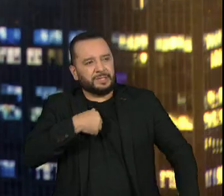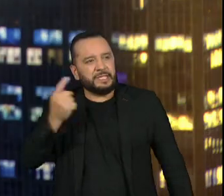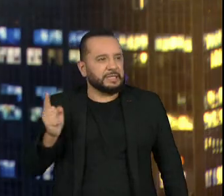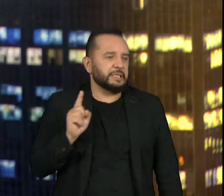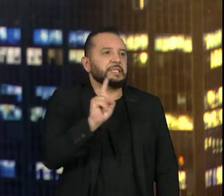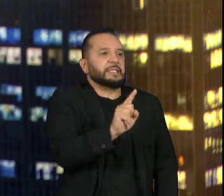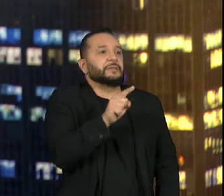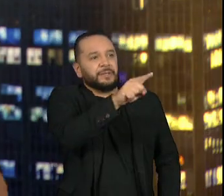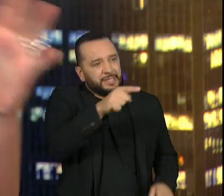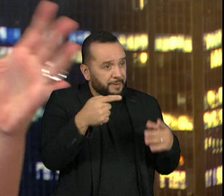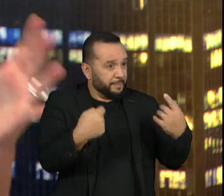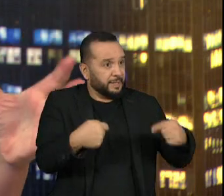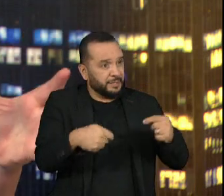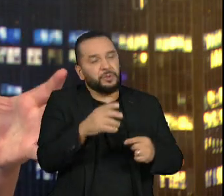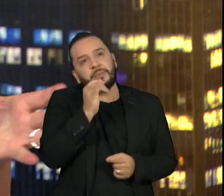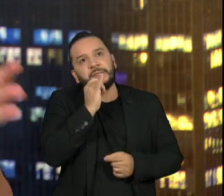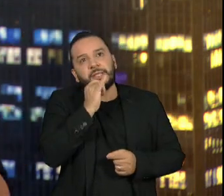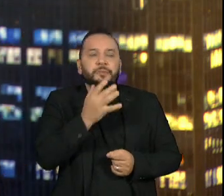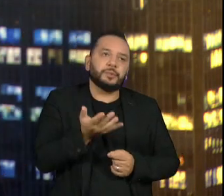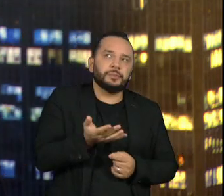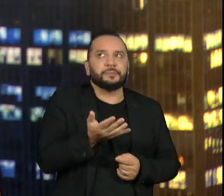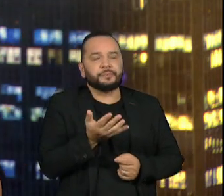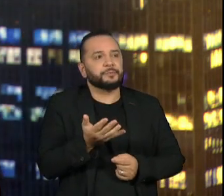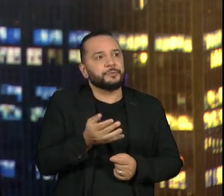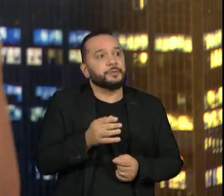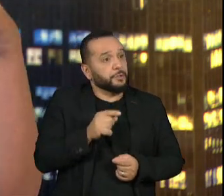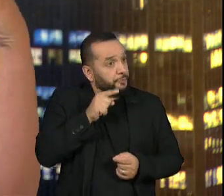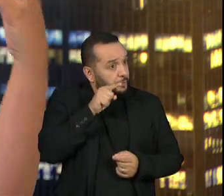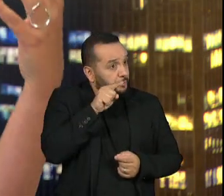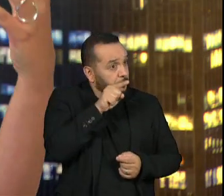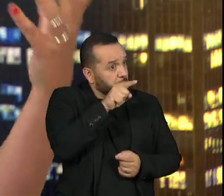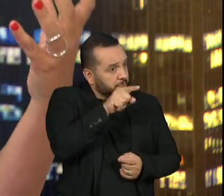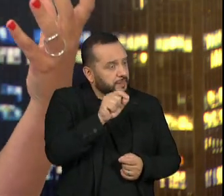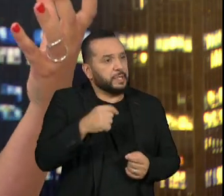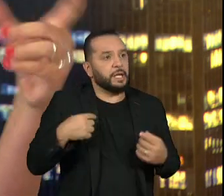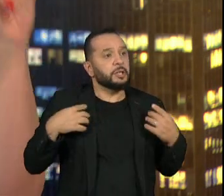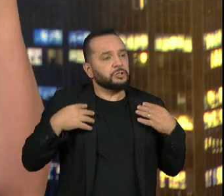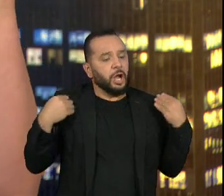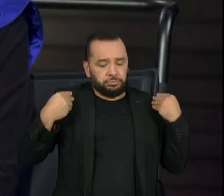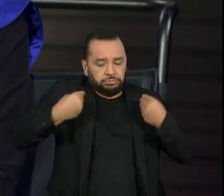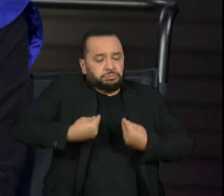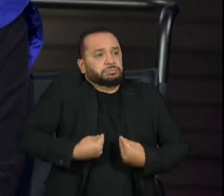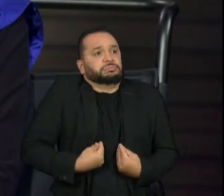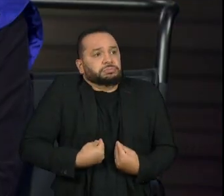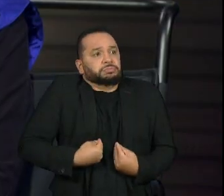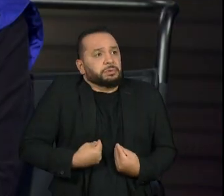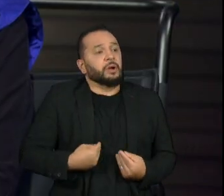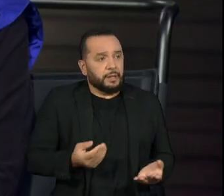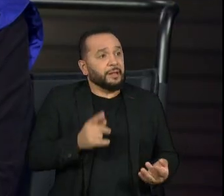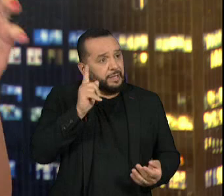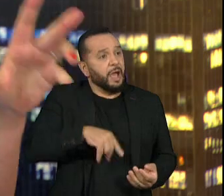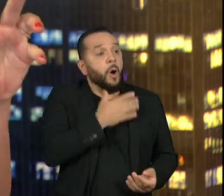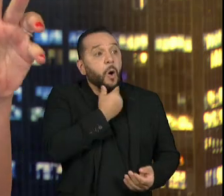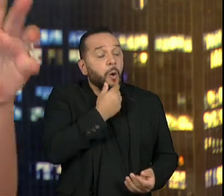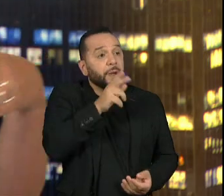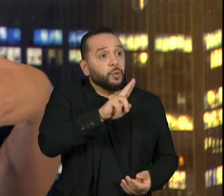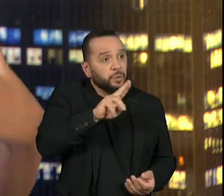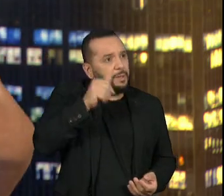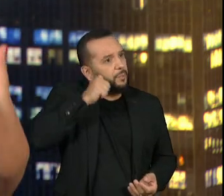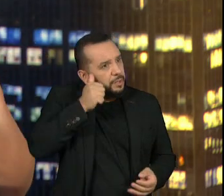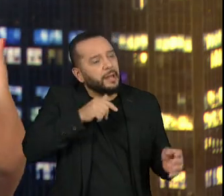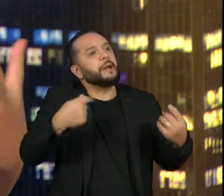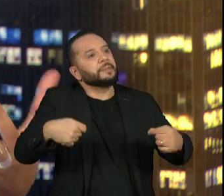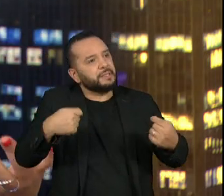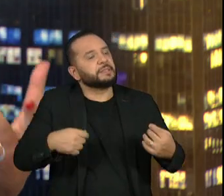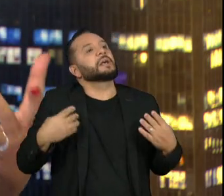ter que, de repente, né, não sei se é bem isso, mas a questão do próprio terninho, que é um código masculino, usar esse tipo de roupa